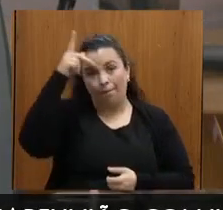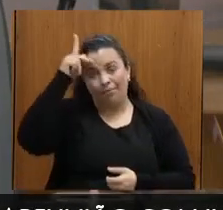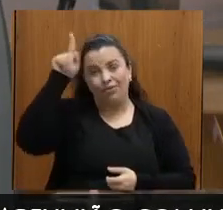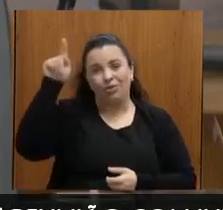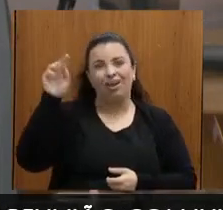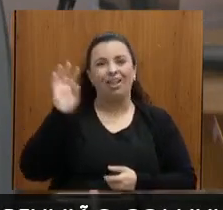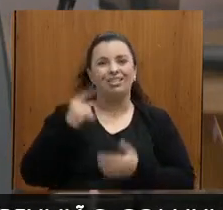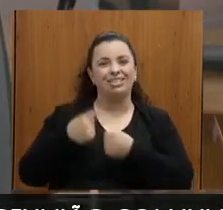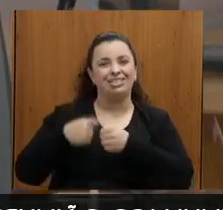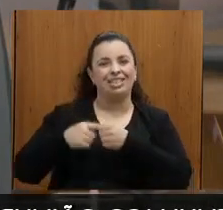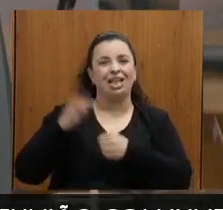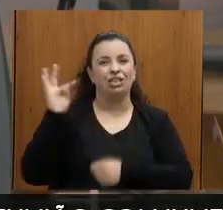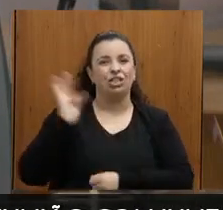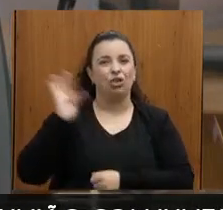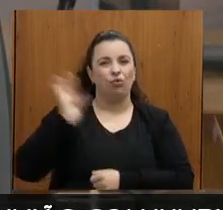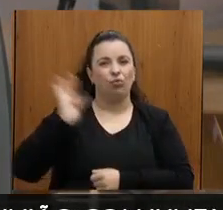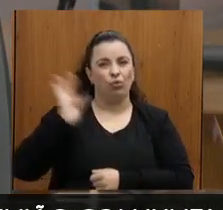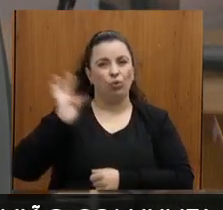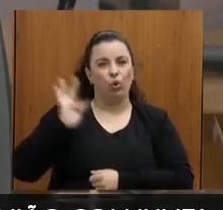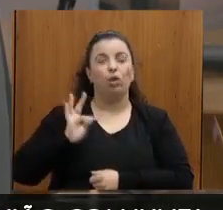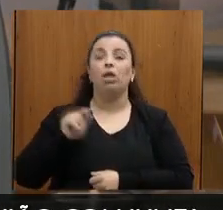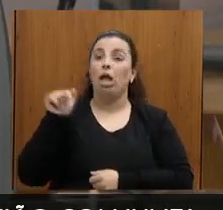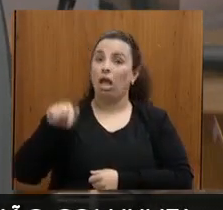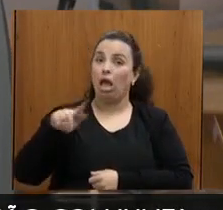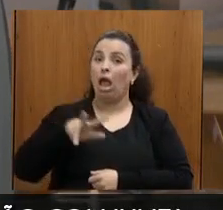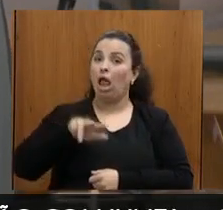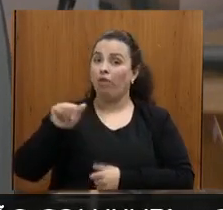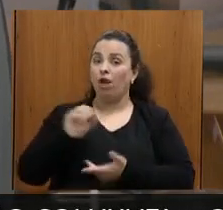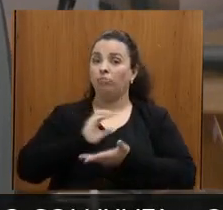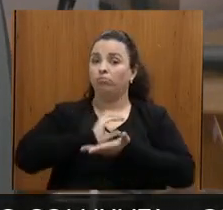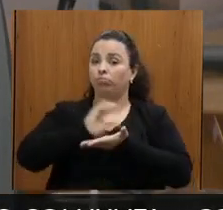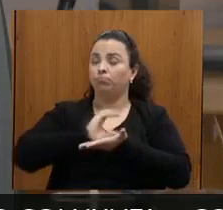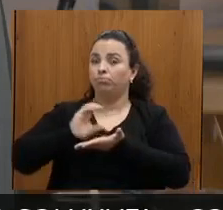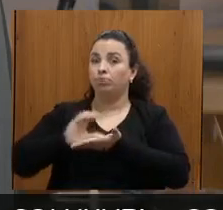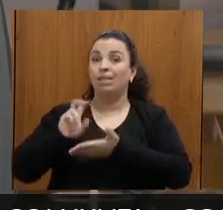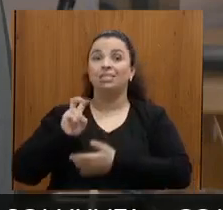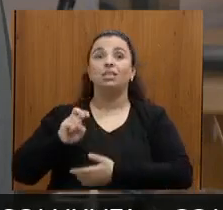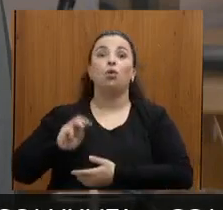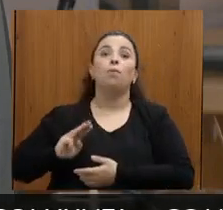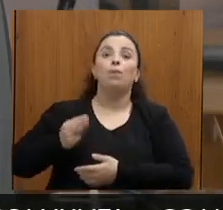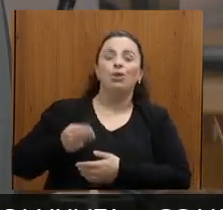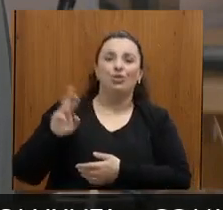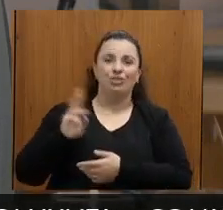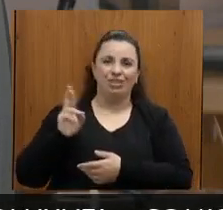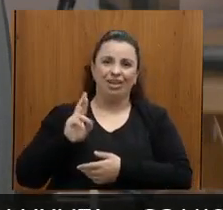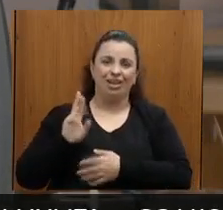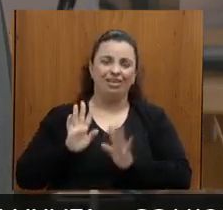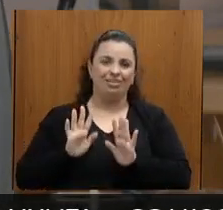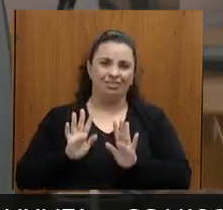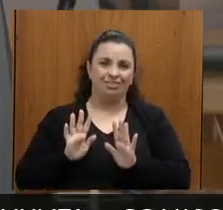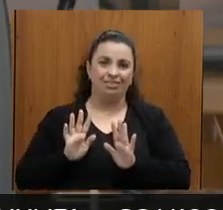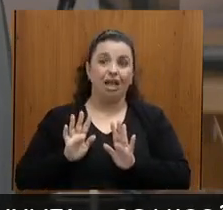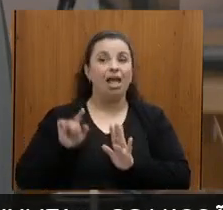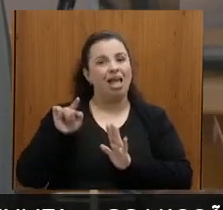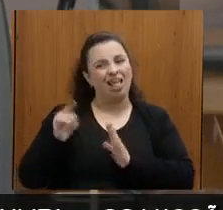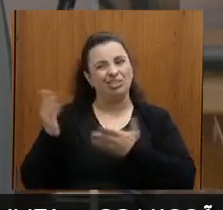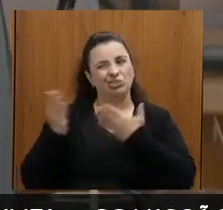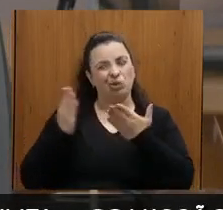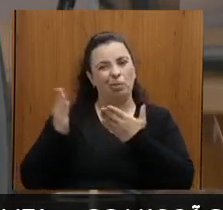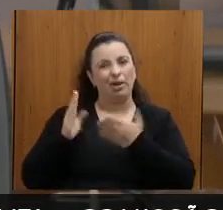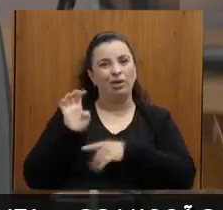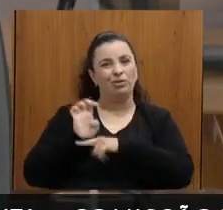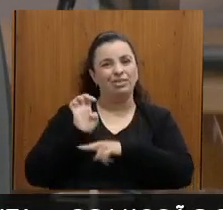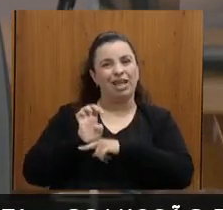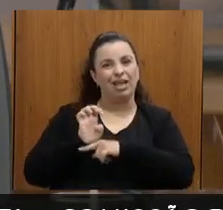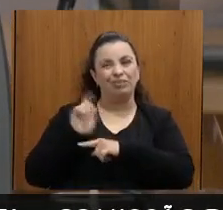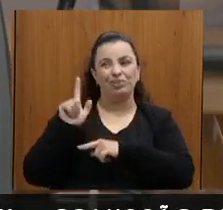ela vai proceder ao rateio, cerca de 5 milhões de reais, um valor pequeno comparado ao que é do Estado. Qual que o critério que eles vão utilizar? O